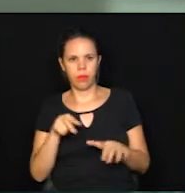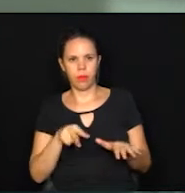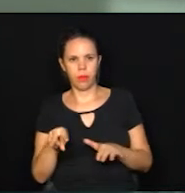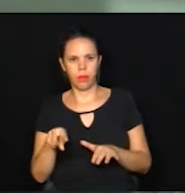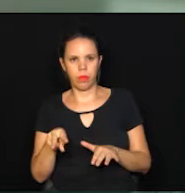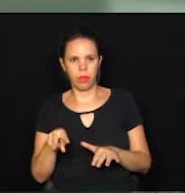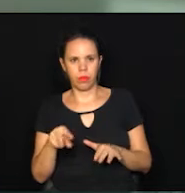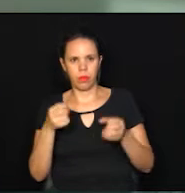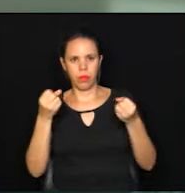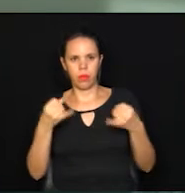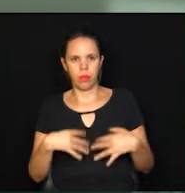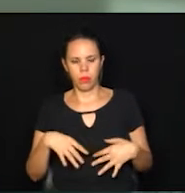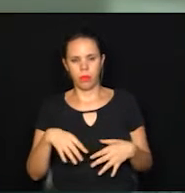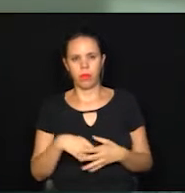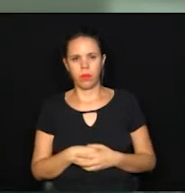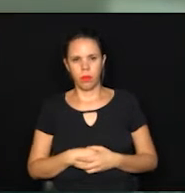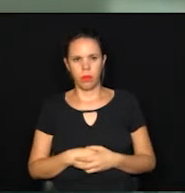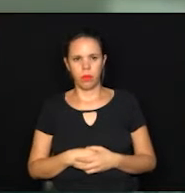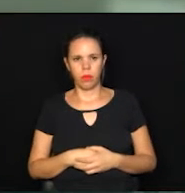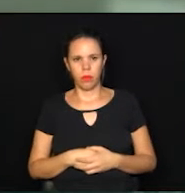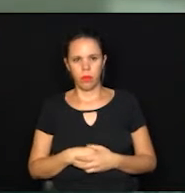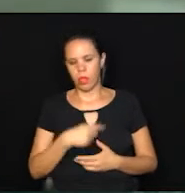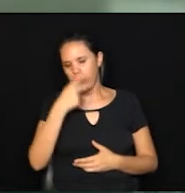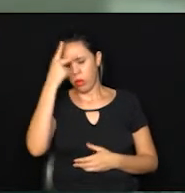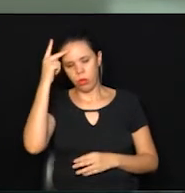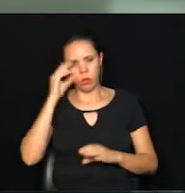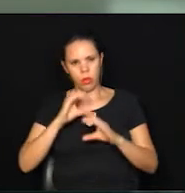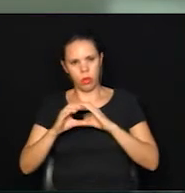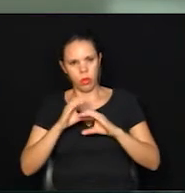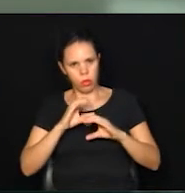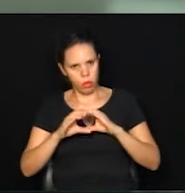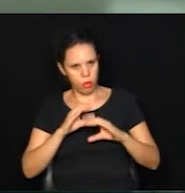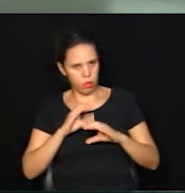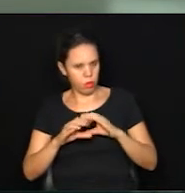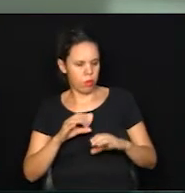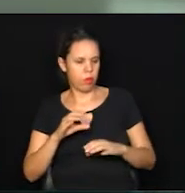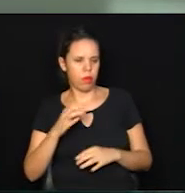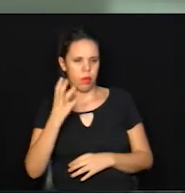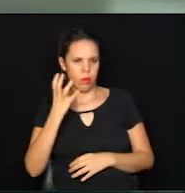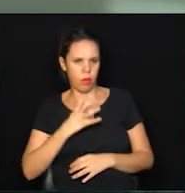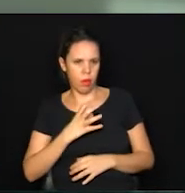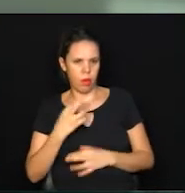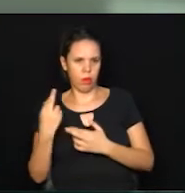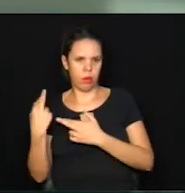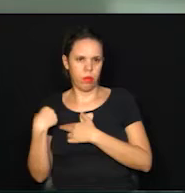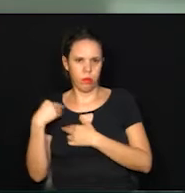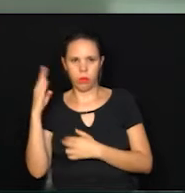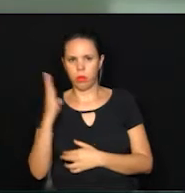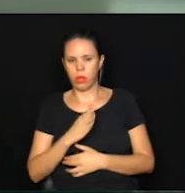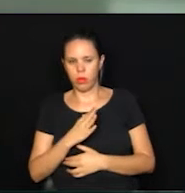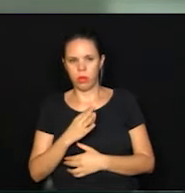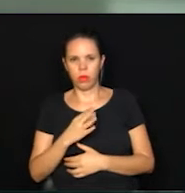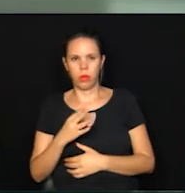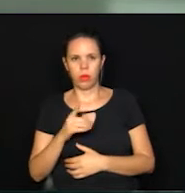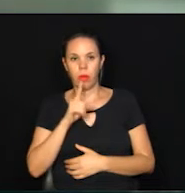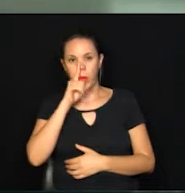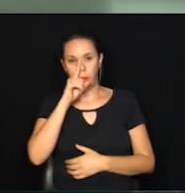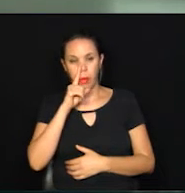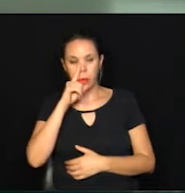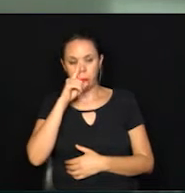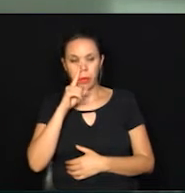semanas, relatos de diplomatas sérios de que o Brasil é uma ameaça sanitária ao